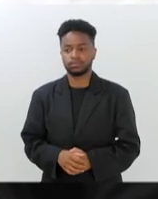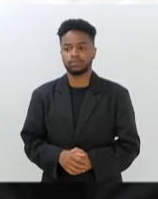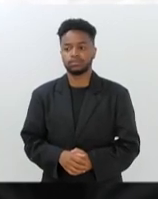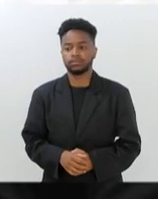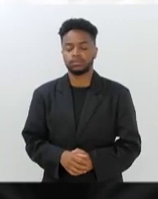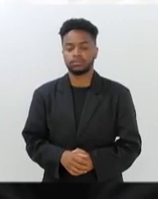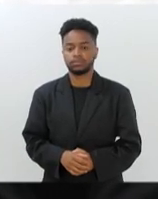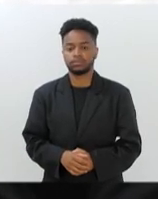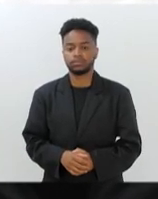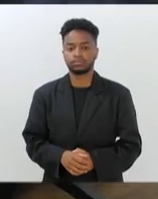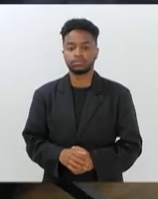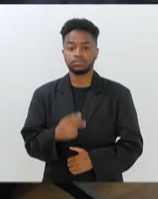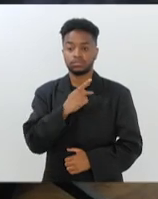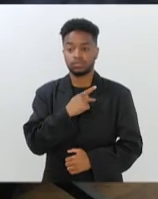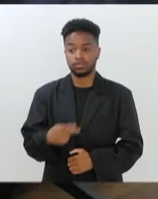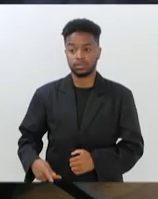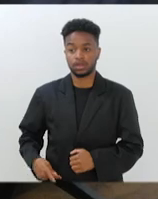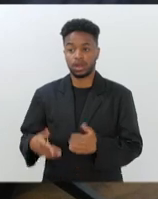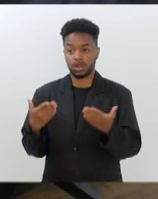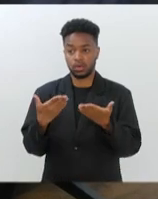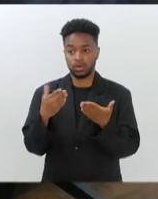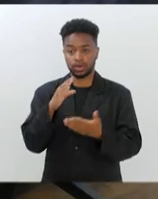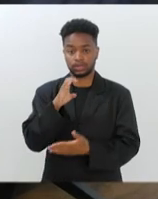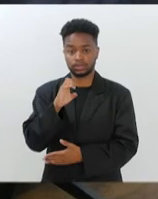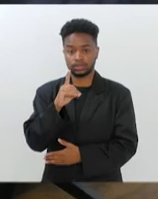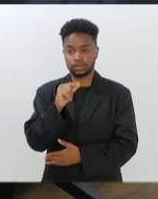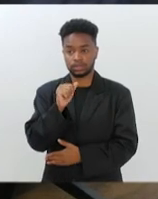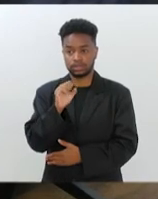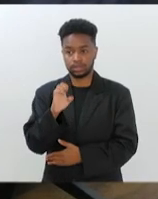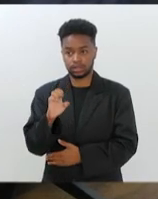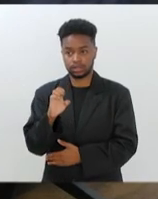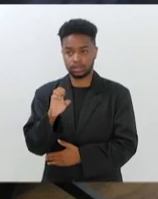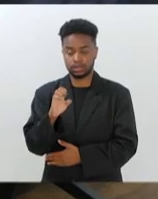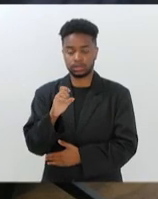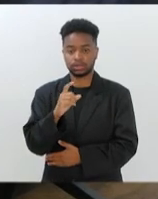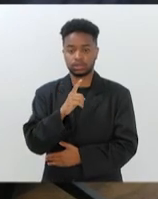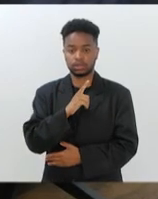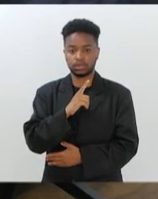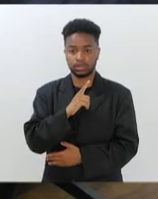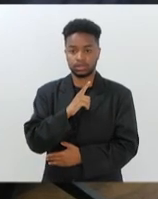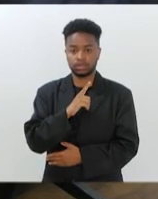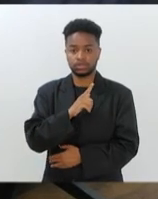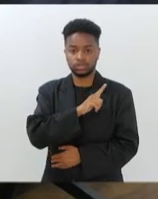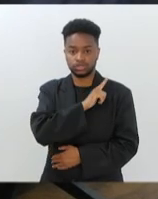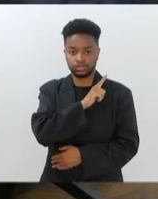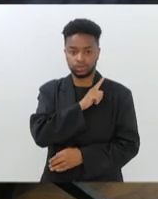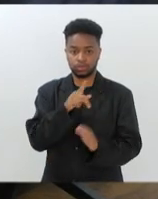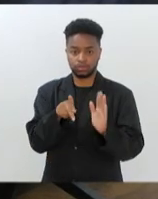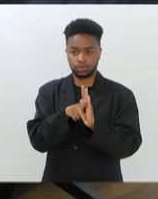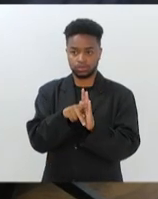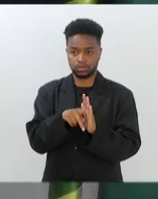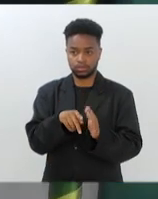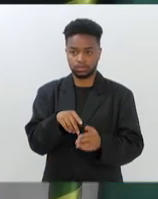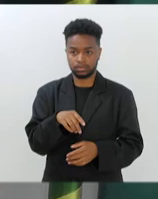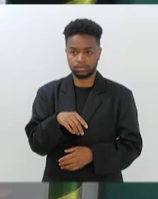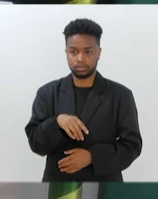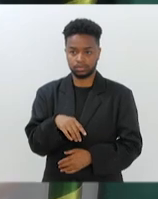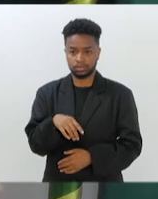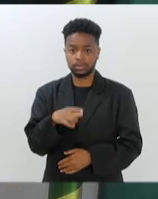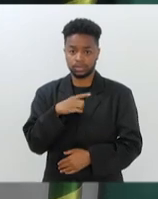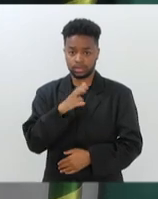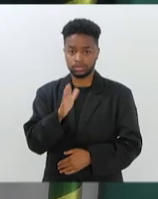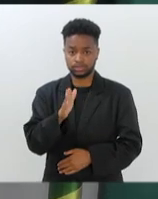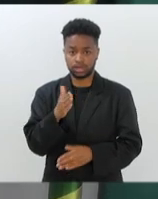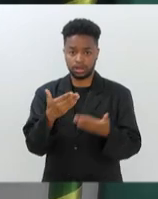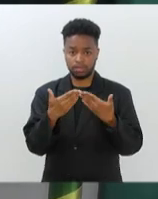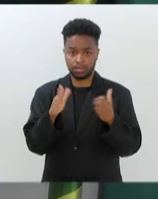Presidente a cedai agora vai ter a gerena poderá ter uma gestão própria não poder não já tá aberta licitação já tá